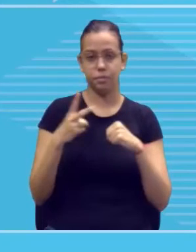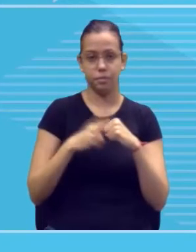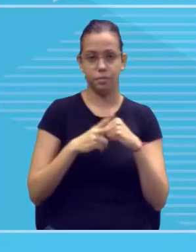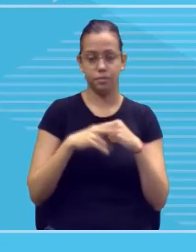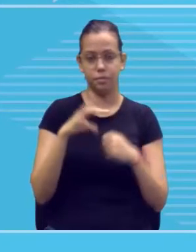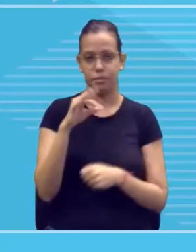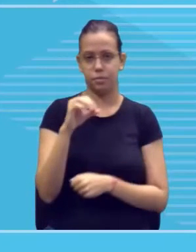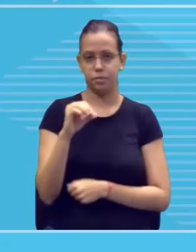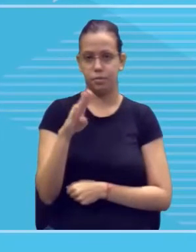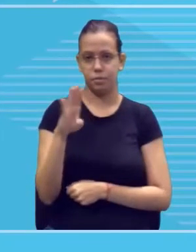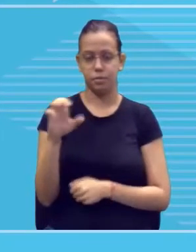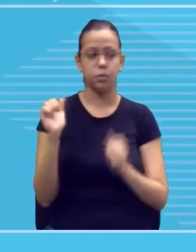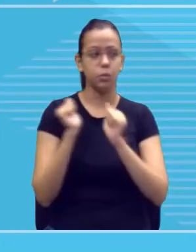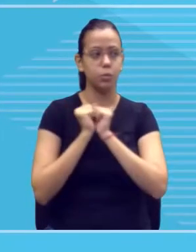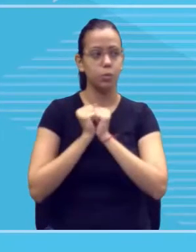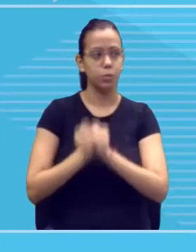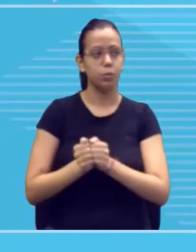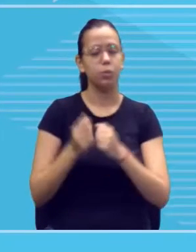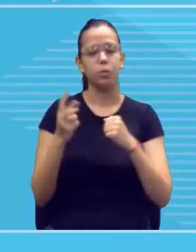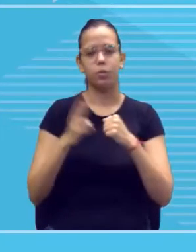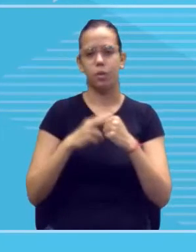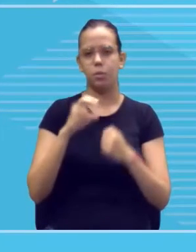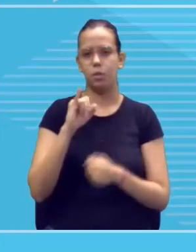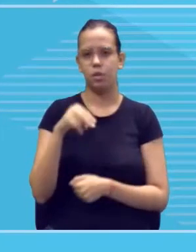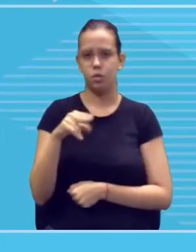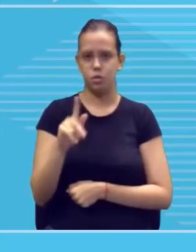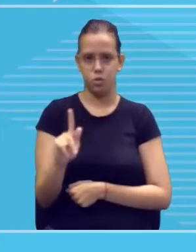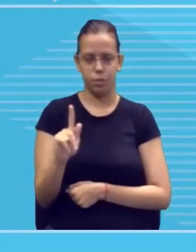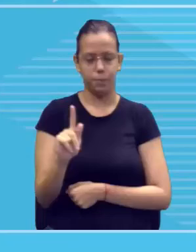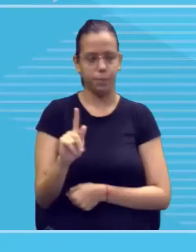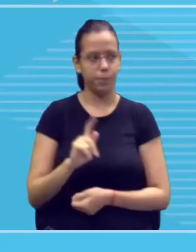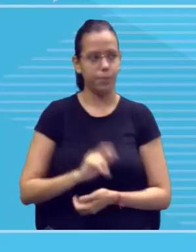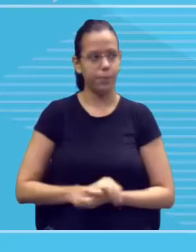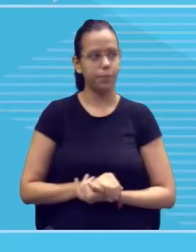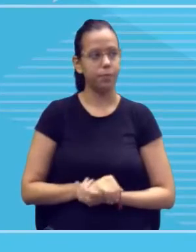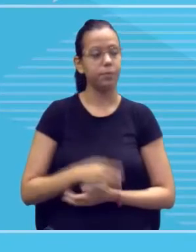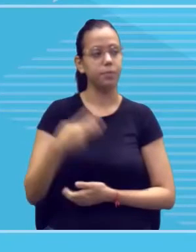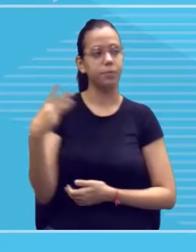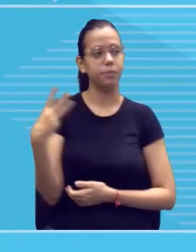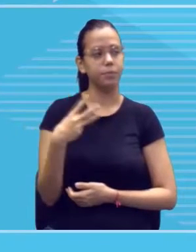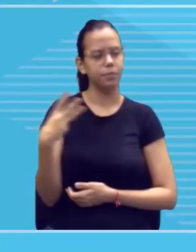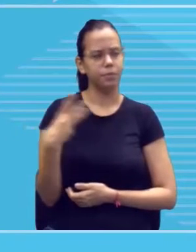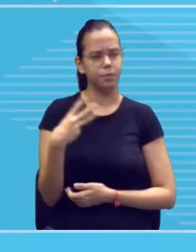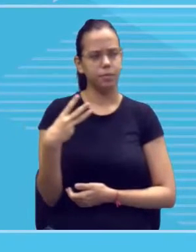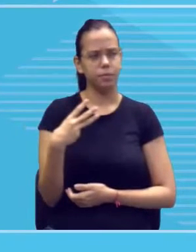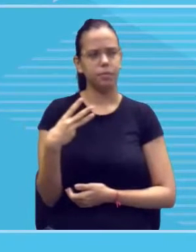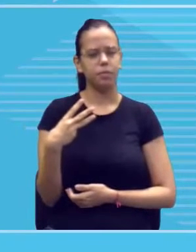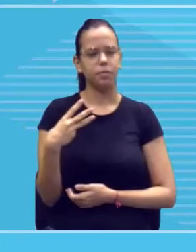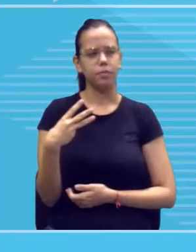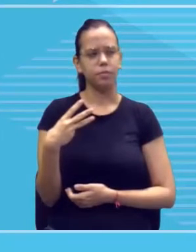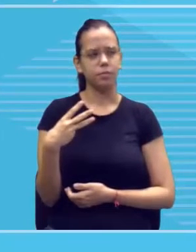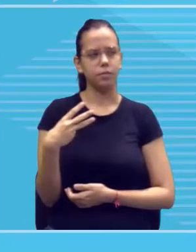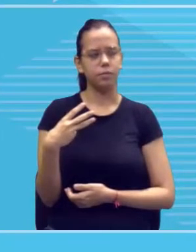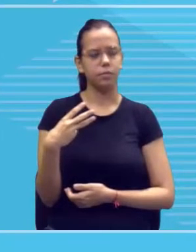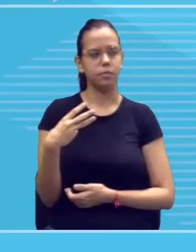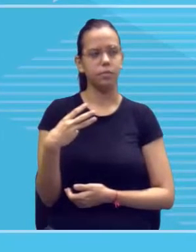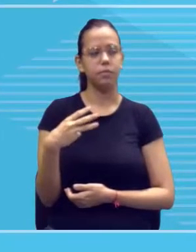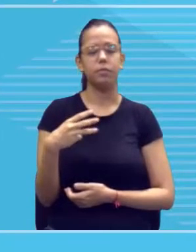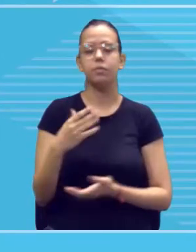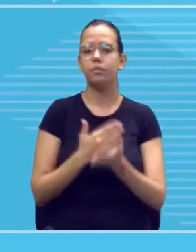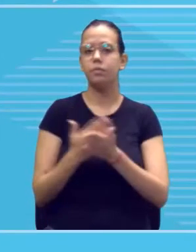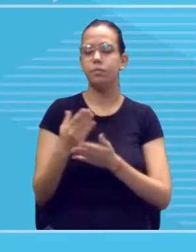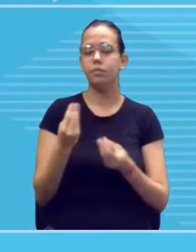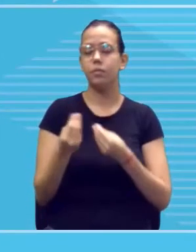be auxiliar esse verbo com NG tá bem qual número três número três Começou assim ó na